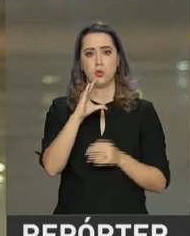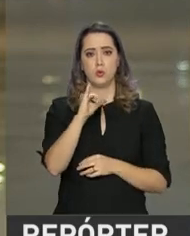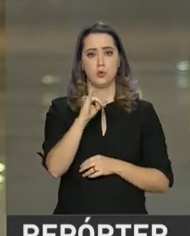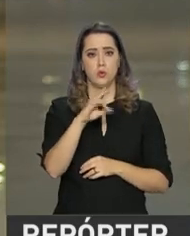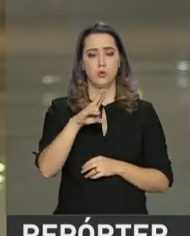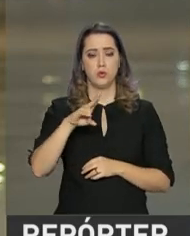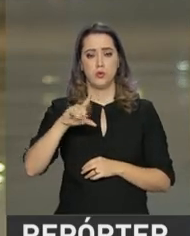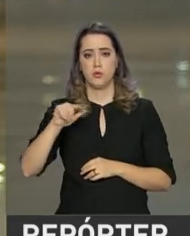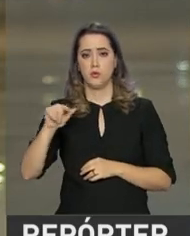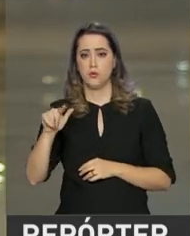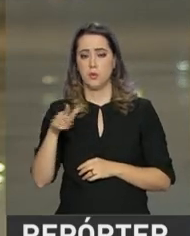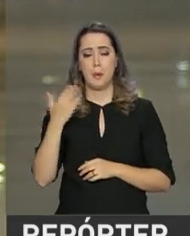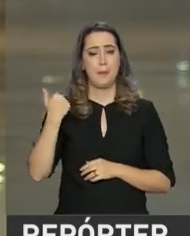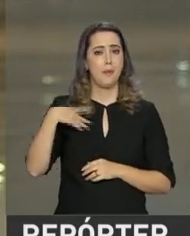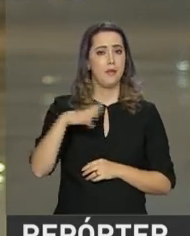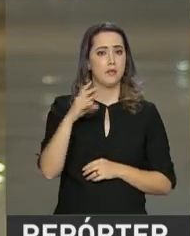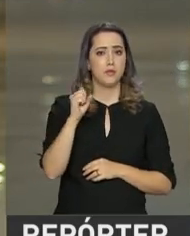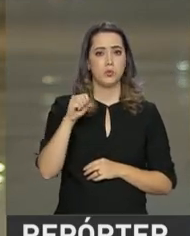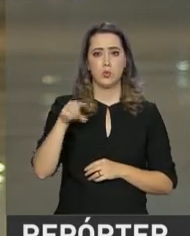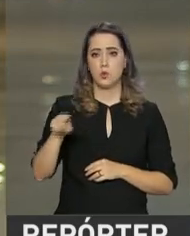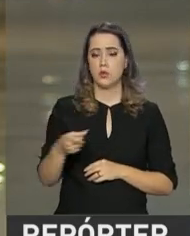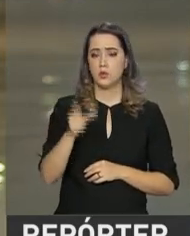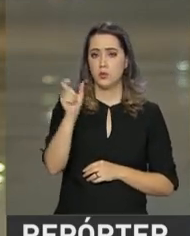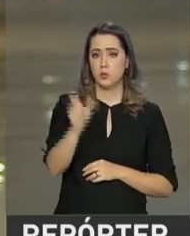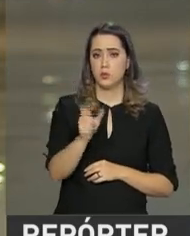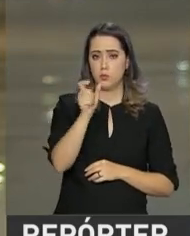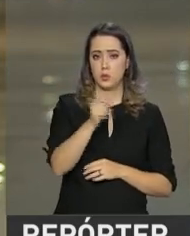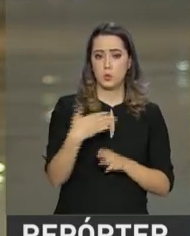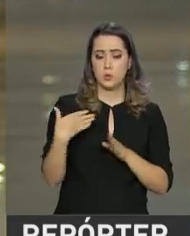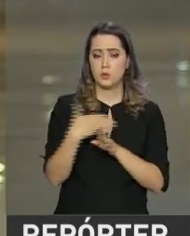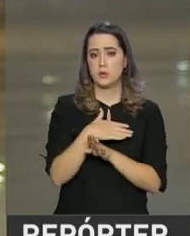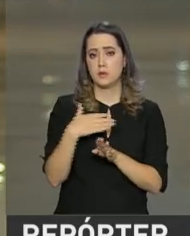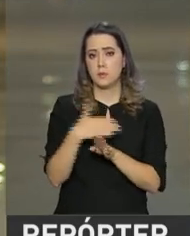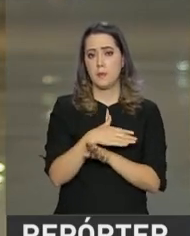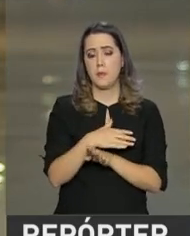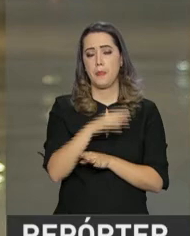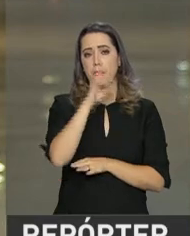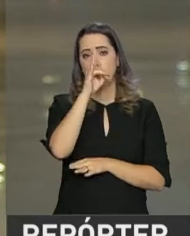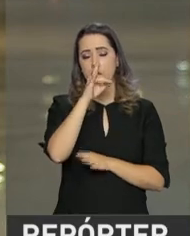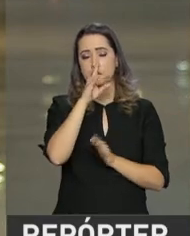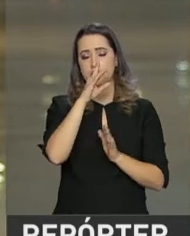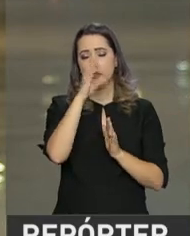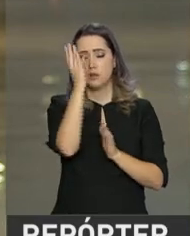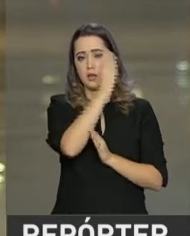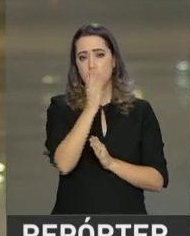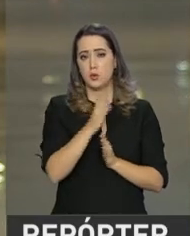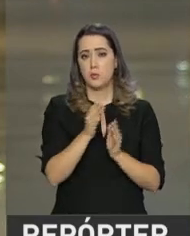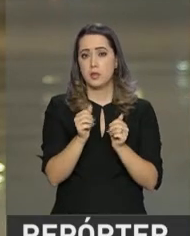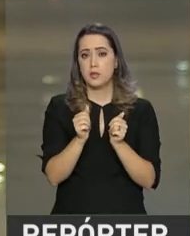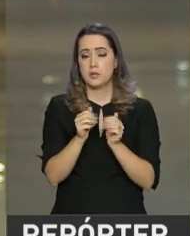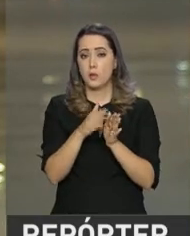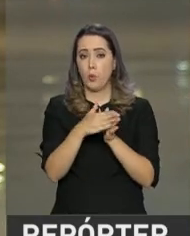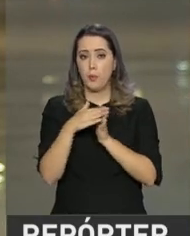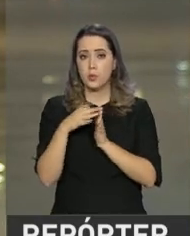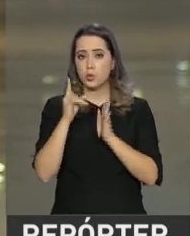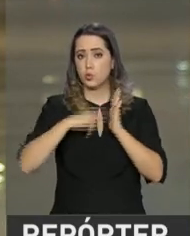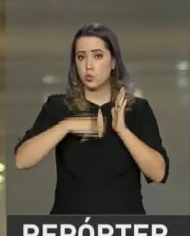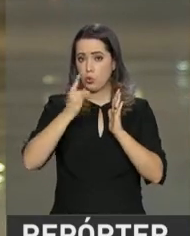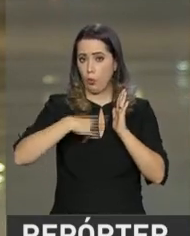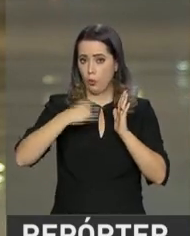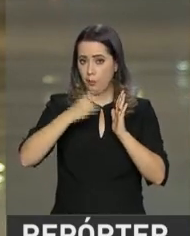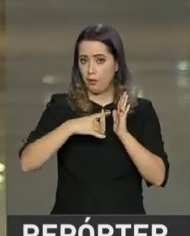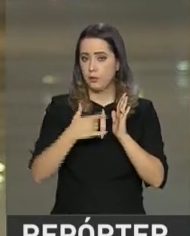48 mil venezuelanos solicitar o pedido de regularização no país somente no primeiro trimestre